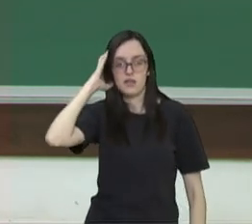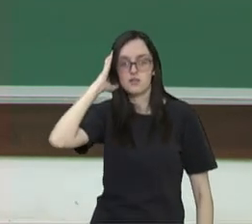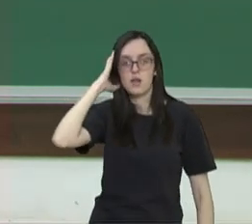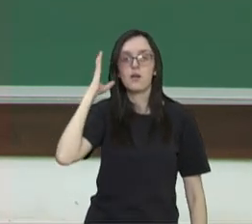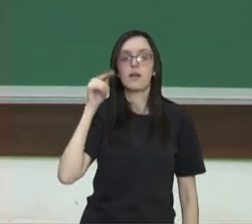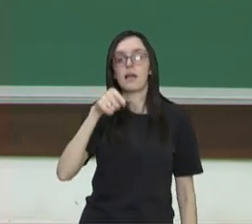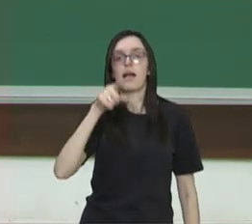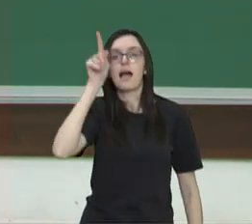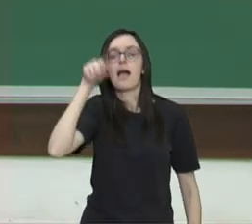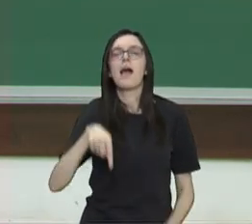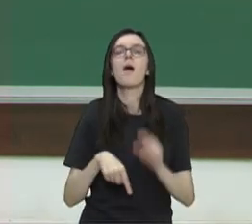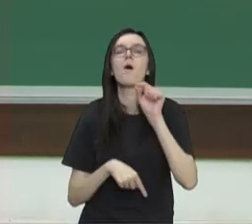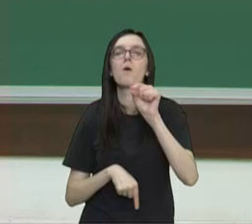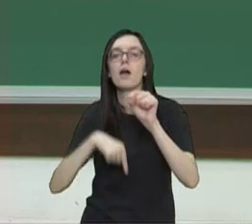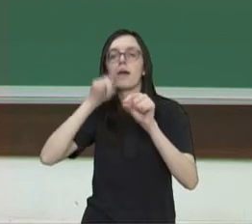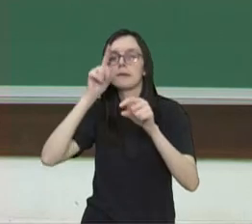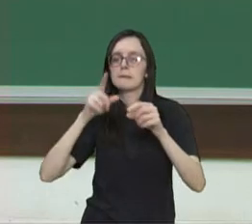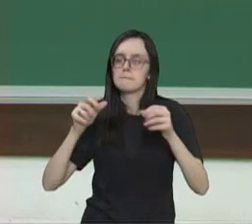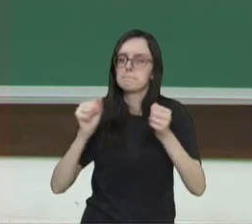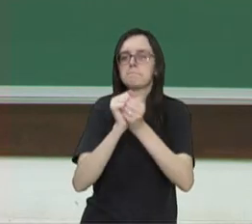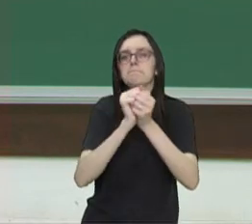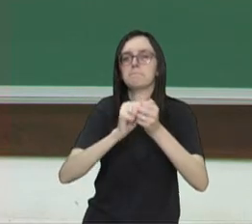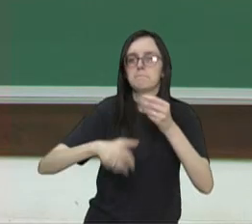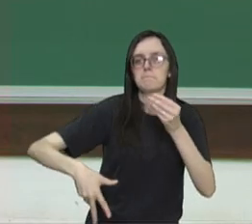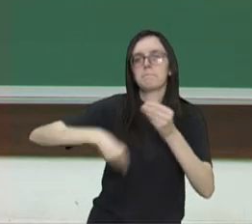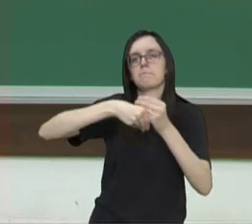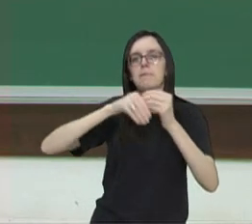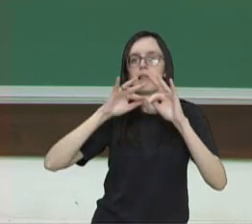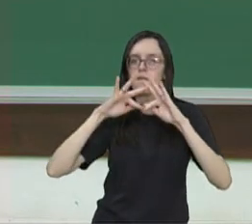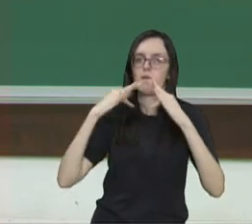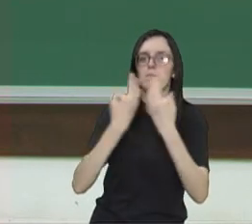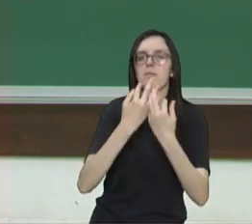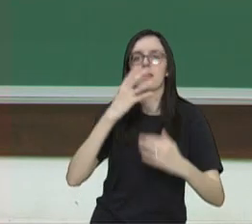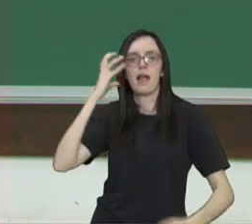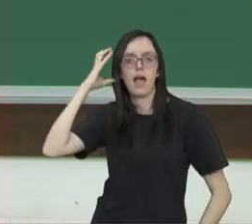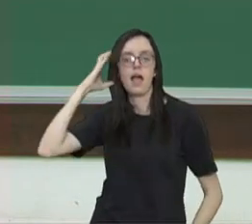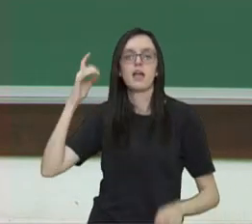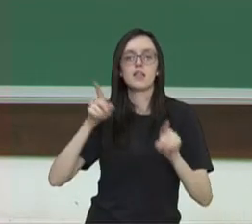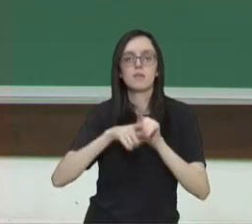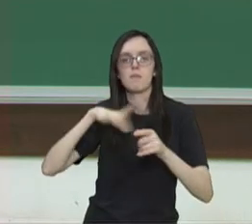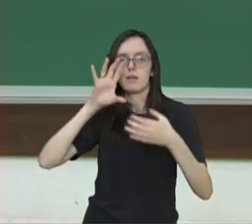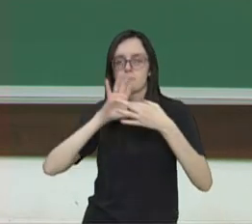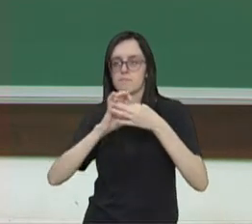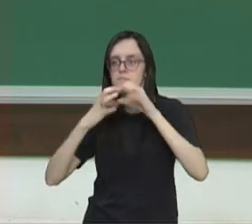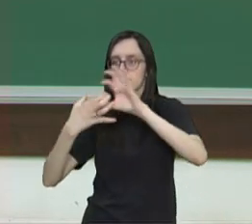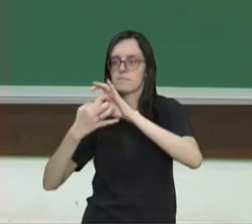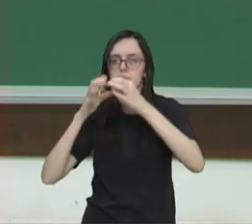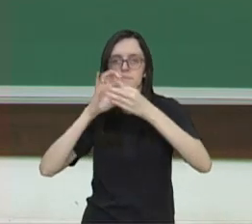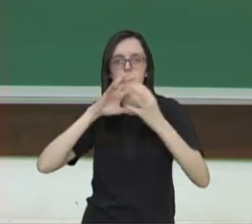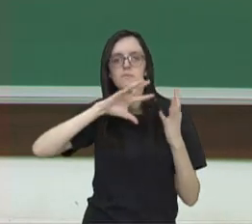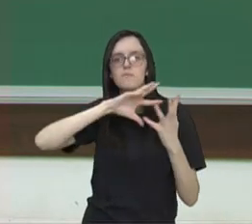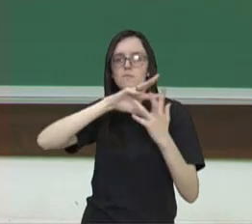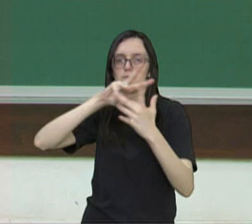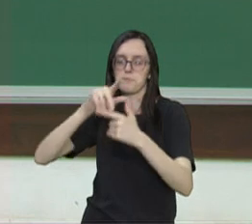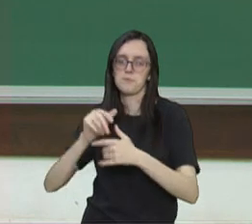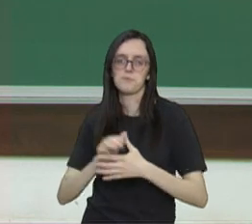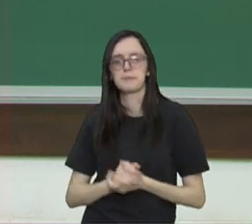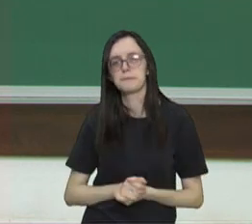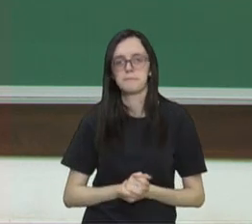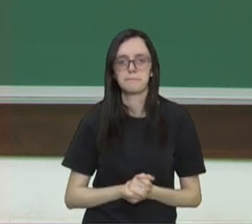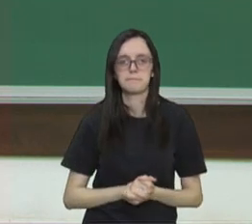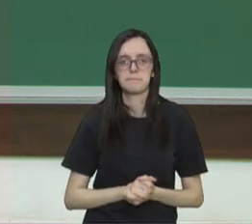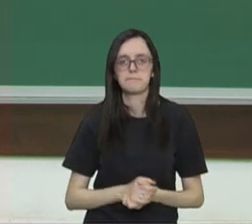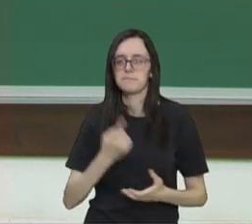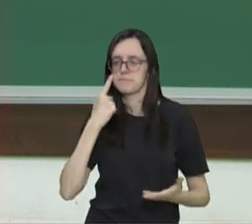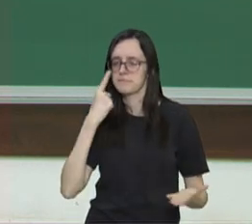é esse agregador da família em torno do rádio e dessa família se conectar com o mundo a partir dele.